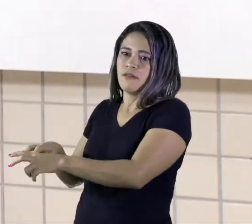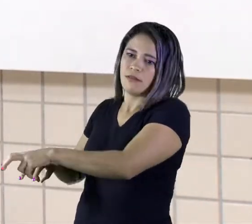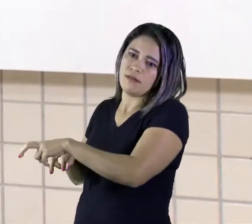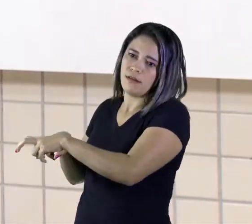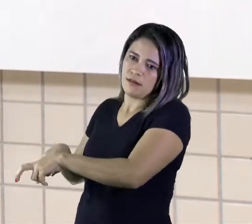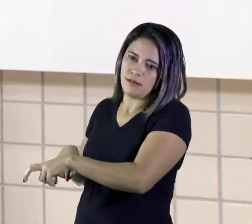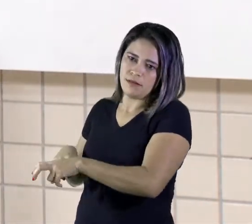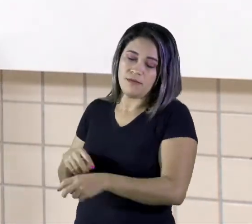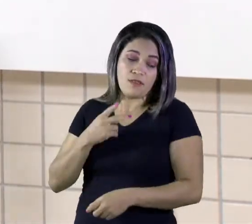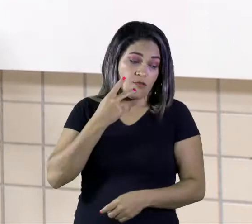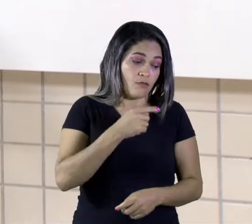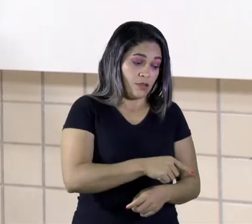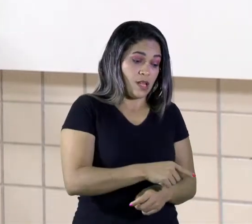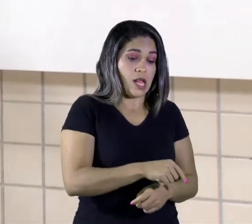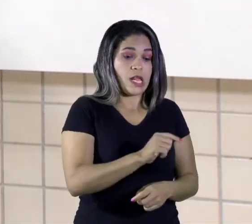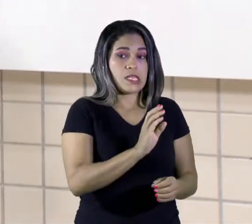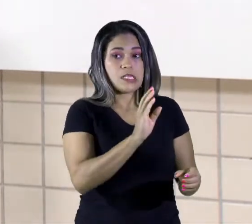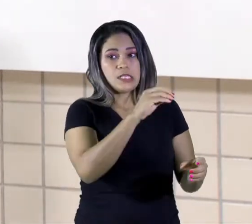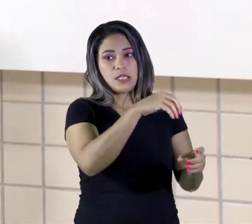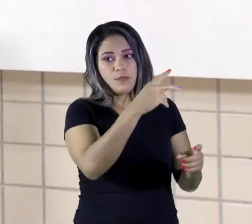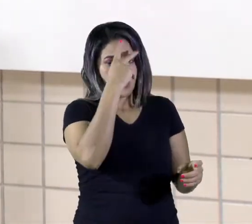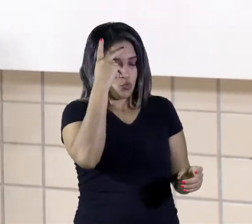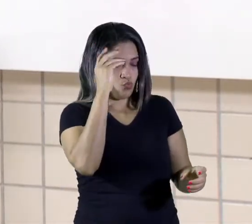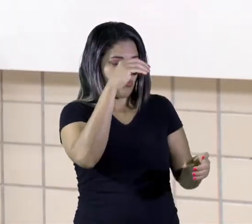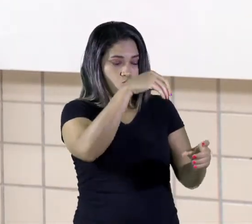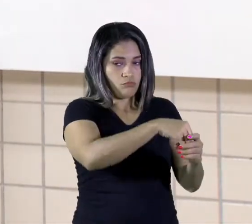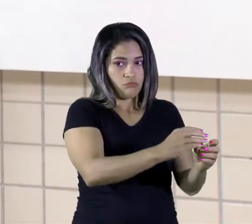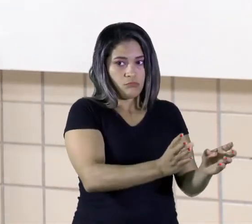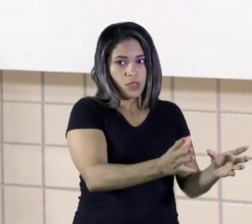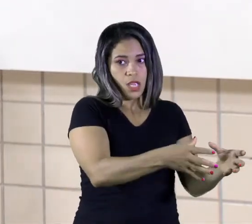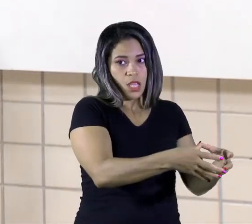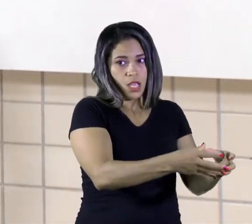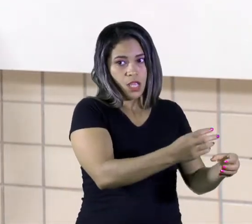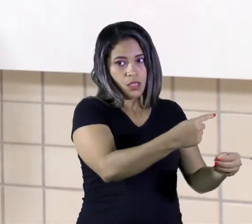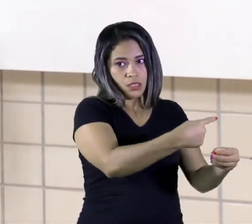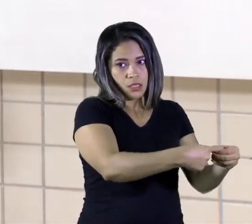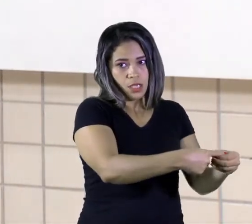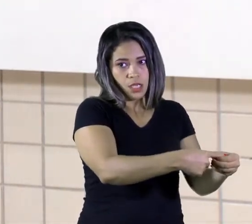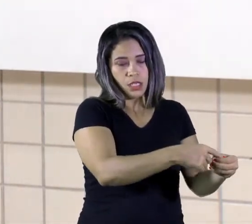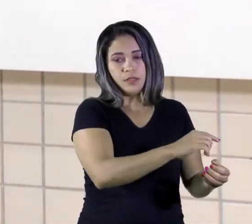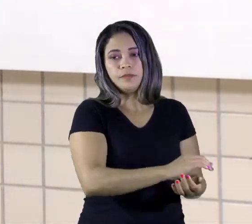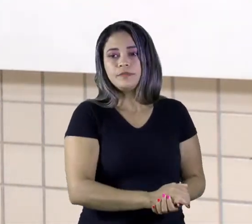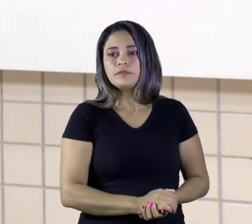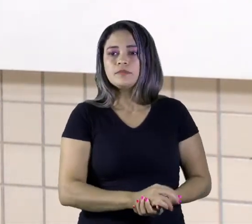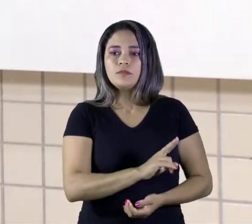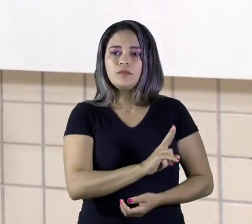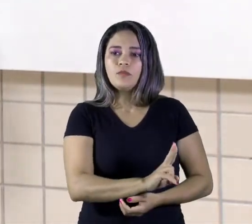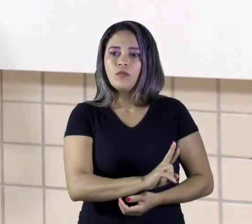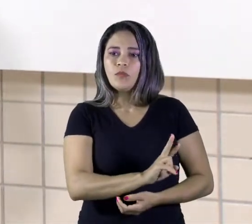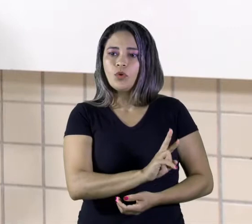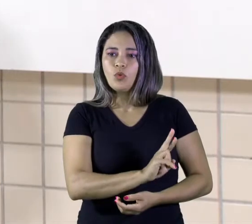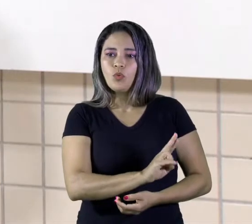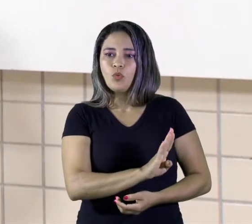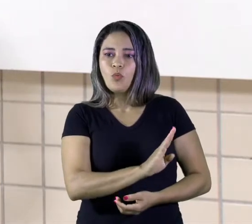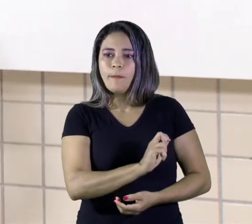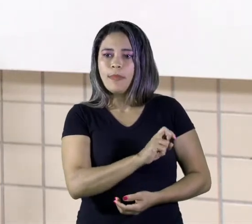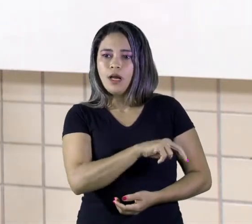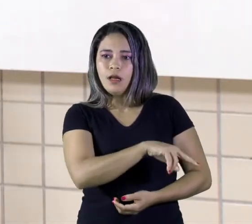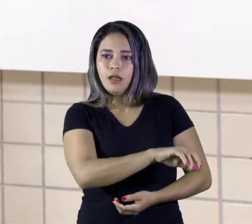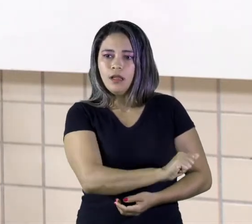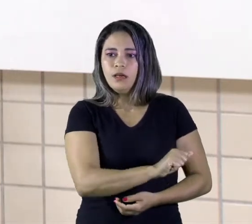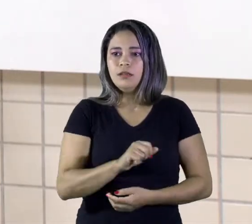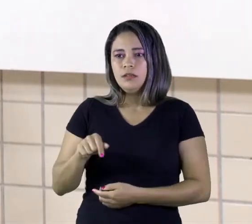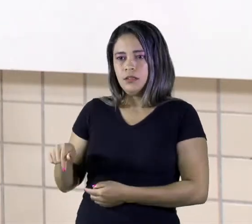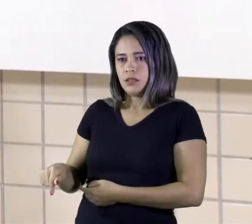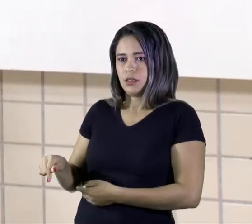no campo, ela não mora dentro da cidade, ela mora afastado da cidade. Na comunidade urbana, há muitas